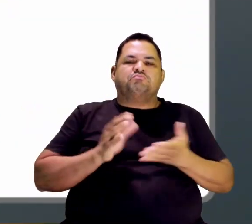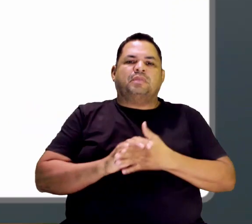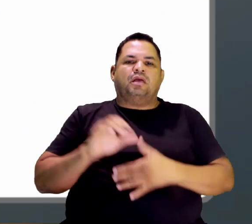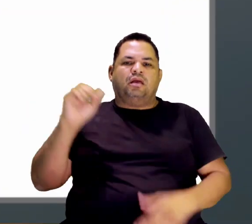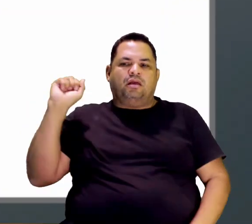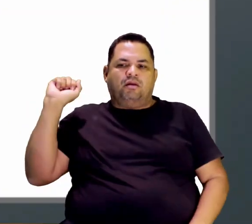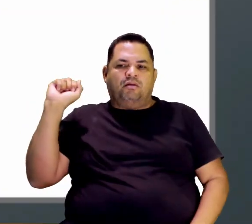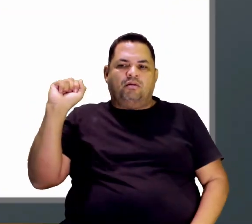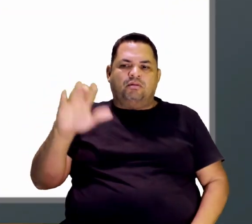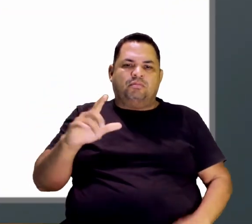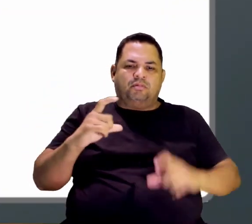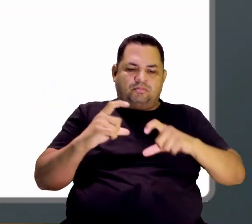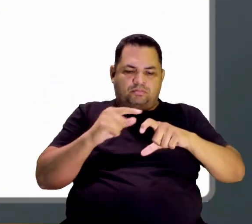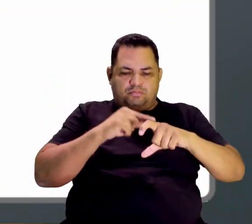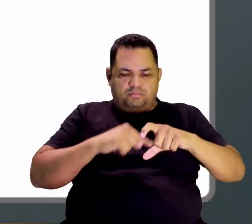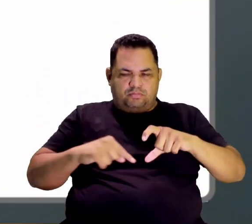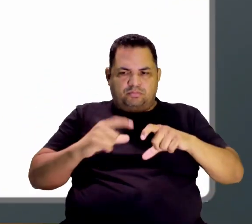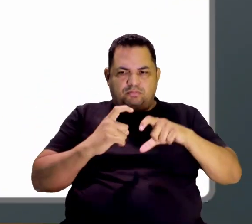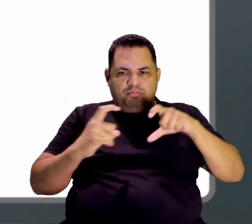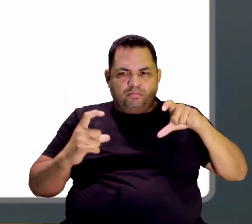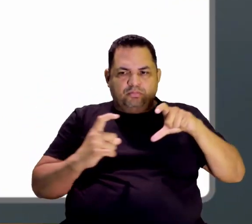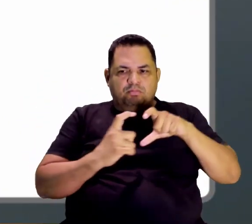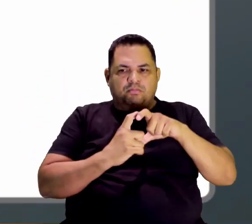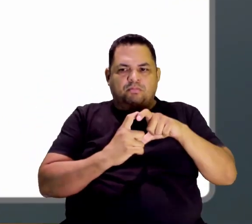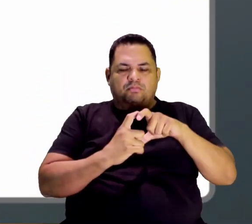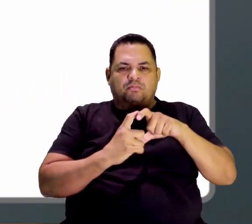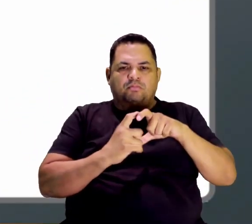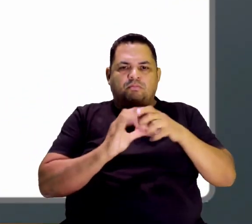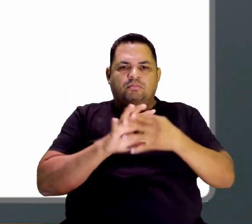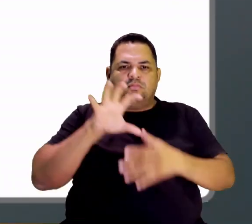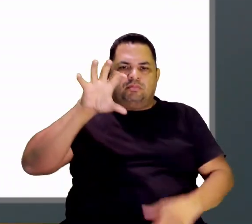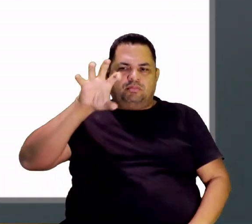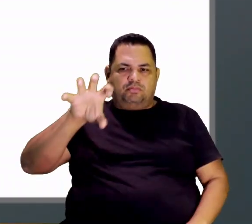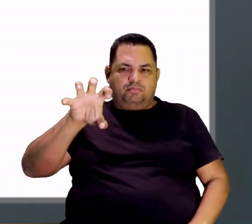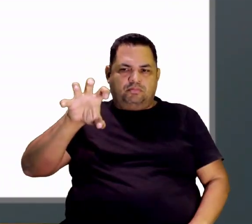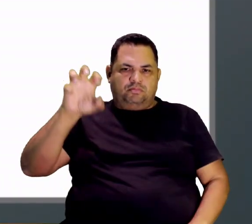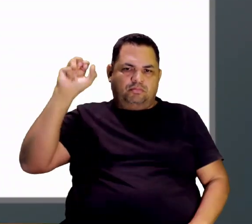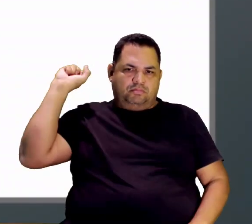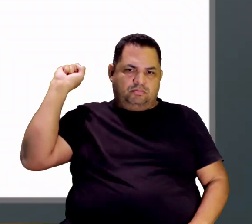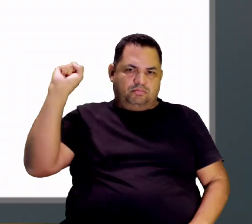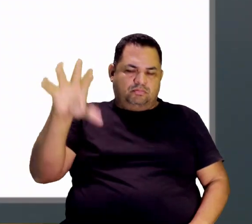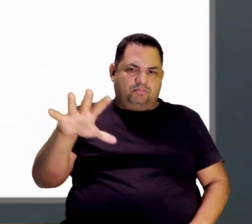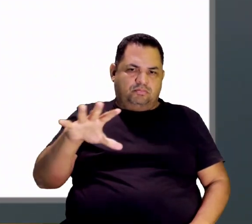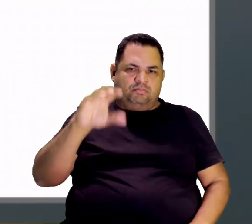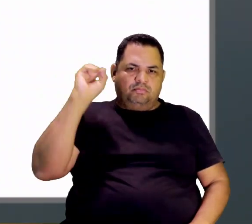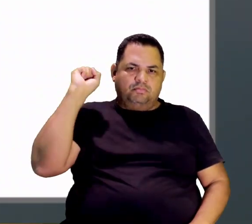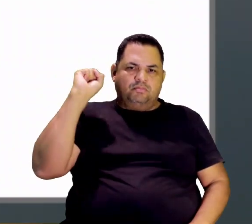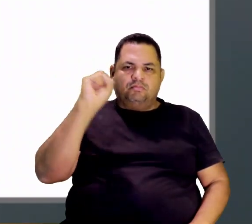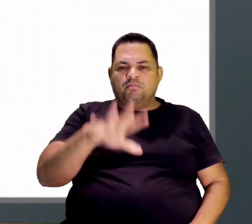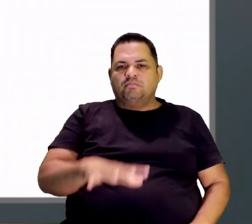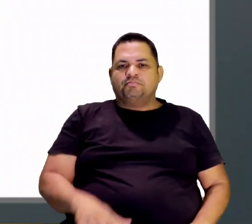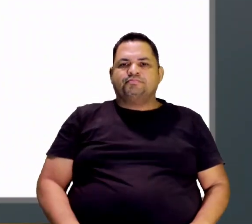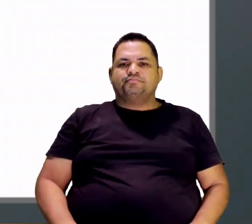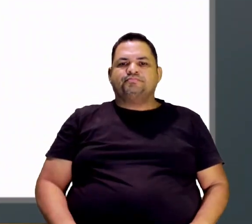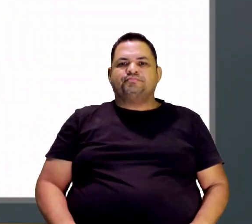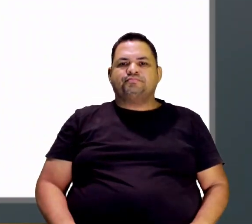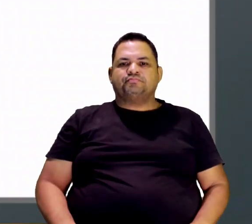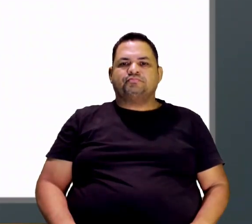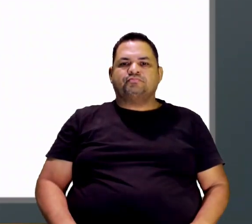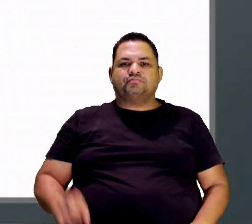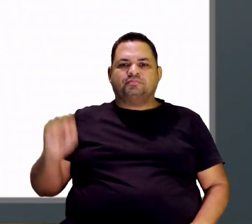parte interna do pé, né? Aqui vou pedir para o meu diretor abrir o meu